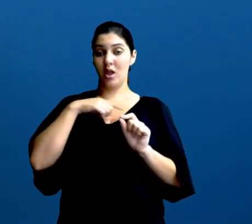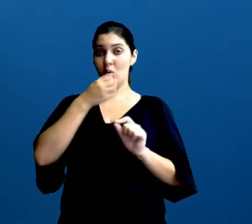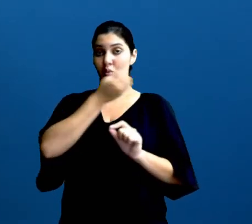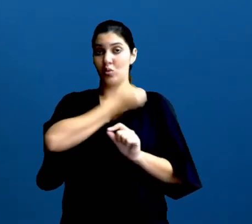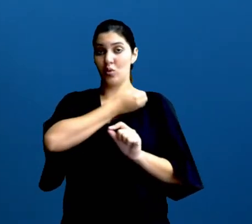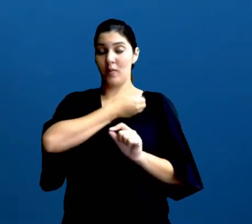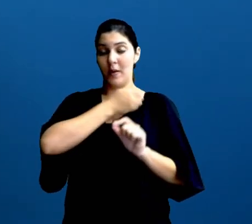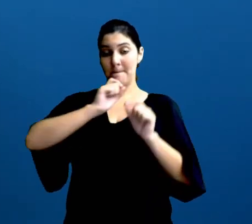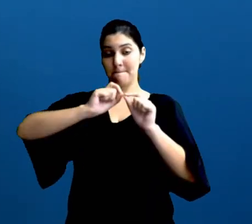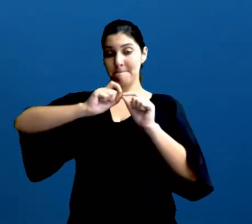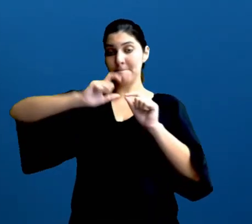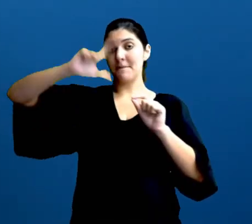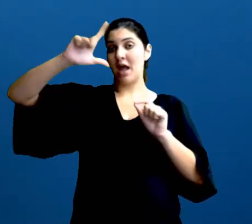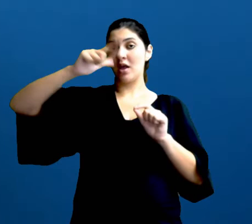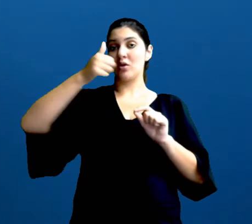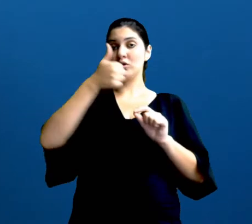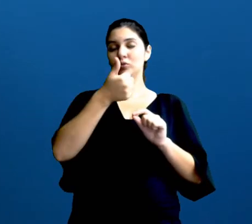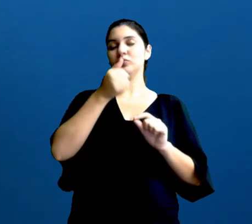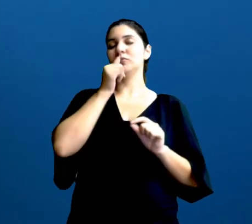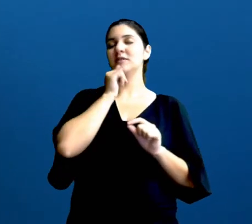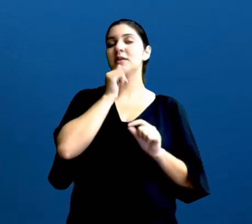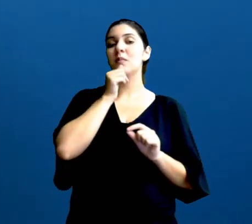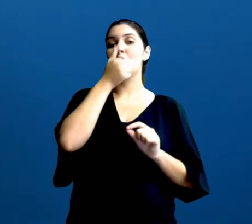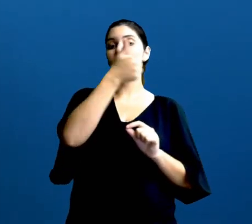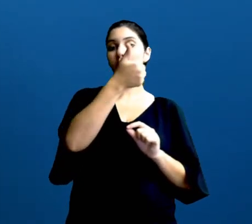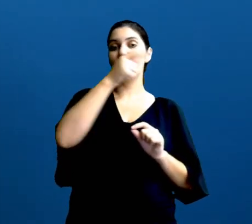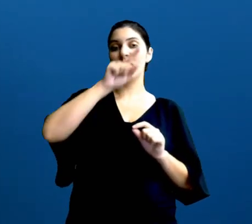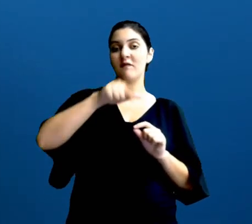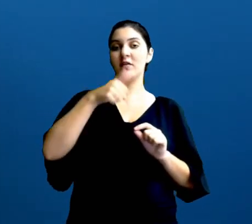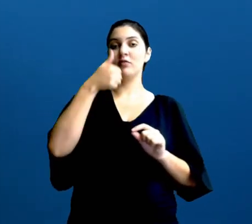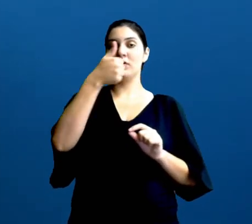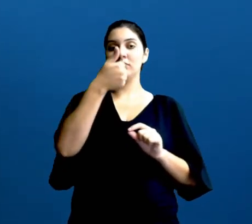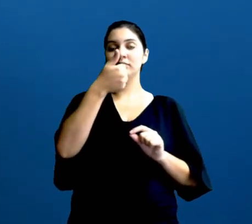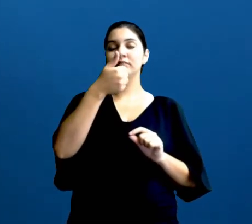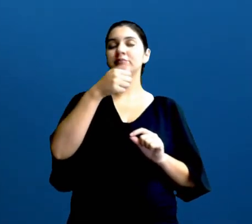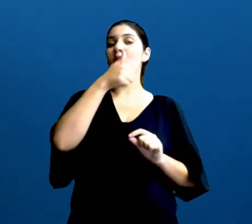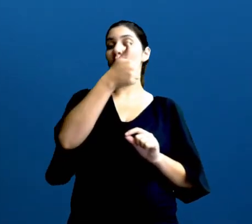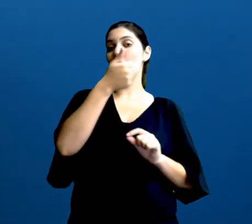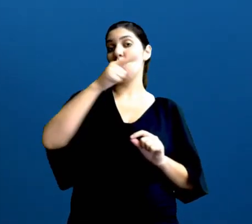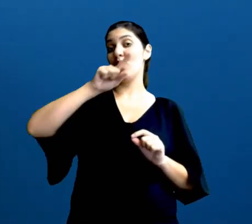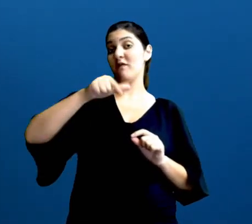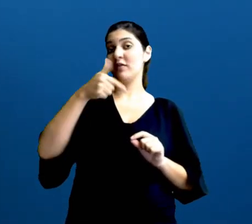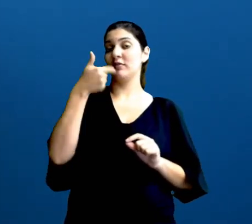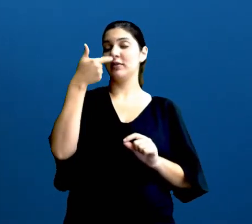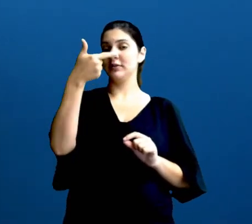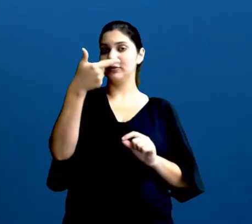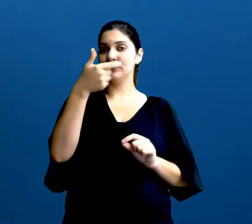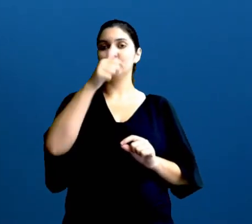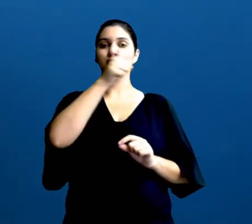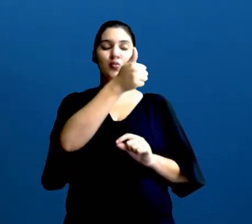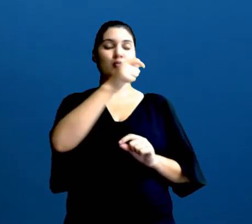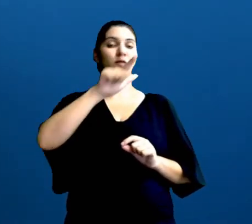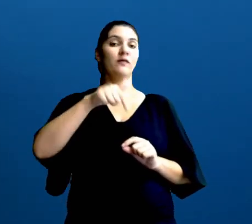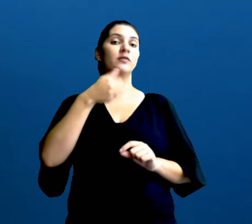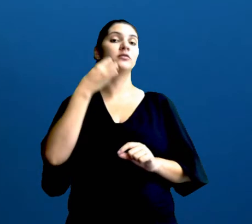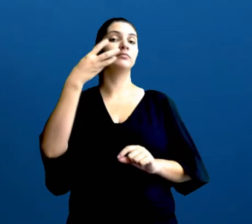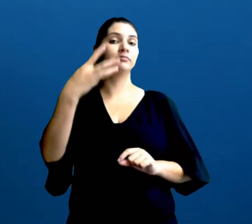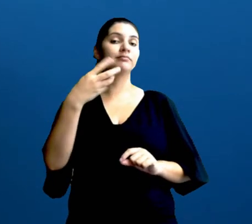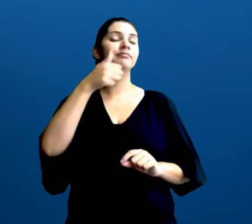1. 1,1, maior que 1,1, 1,2, maior que 1,2,